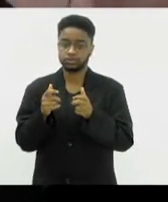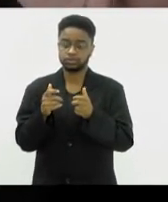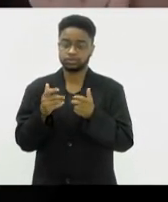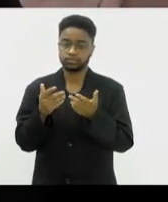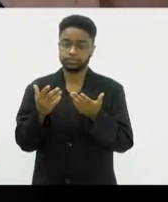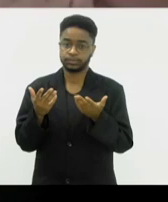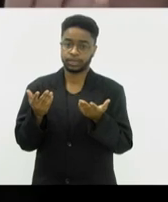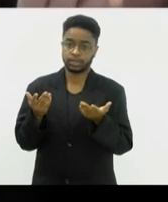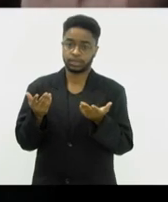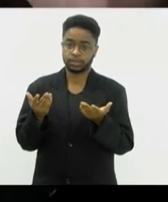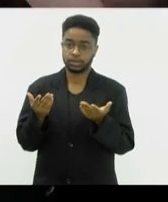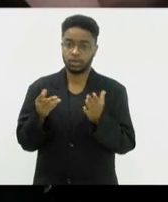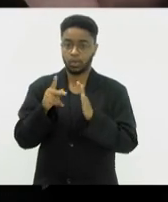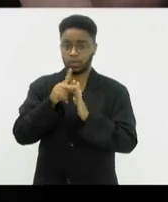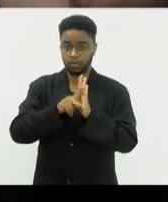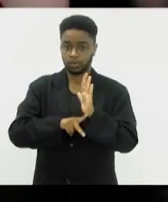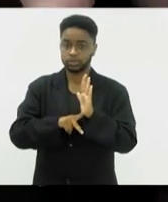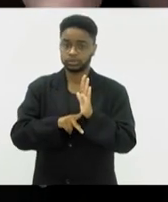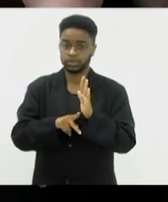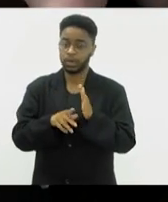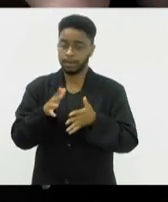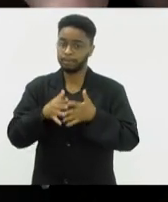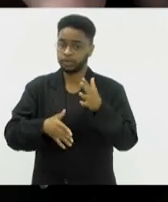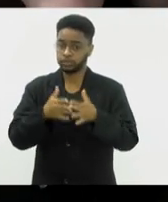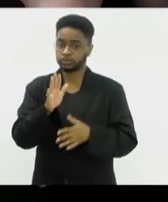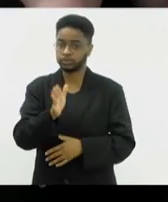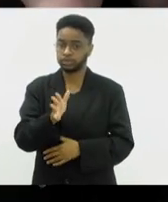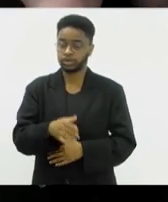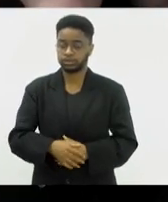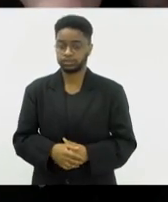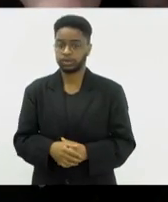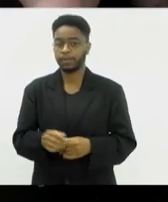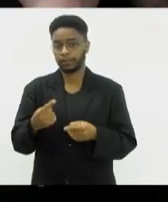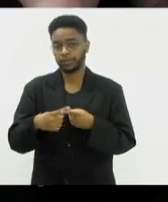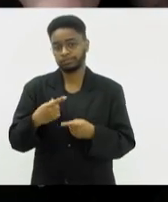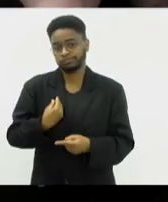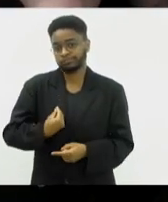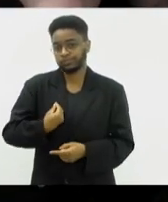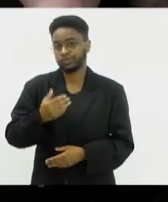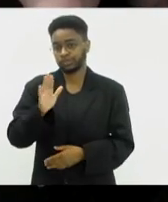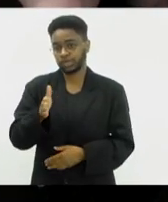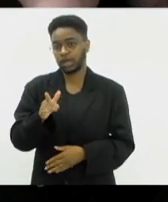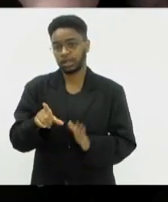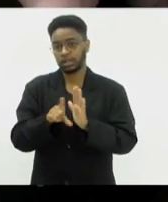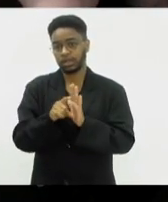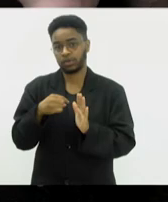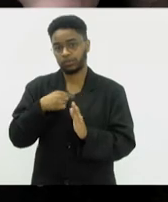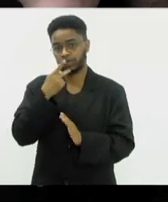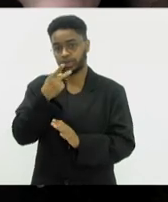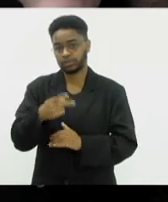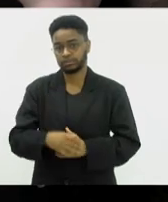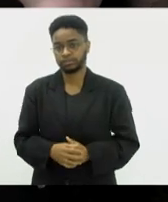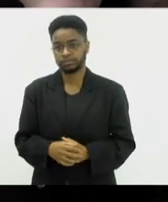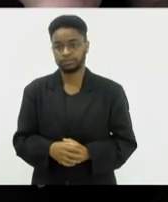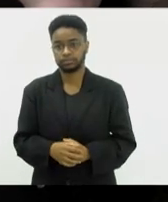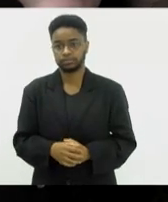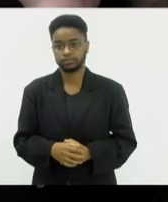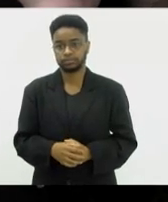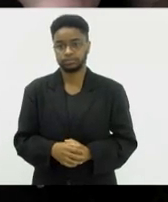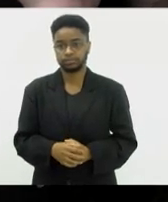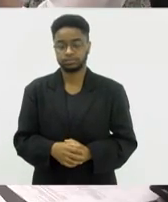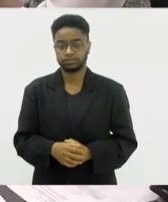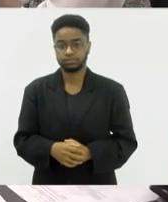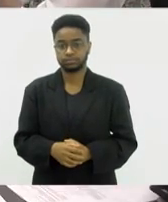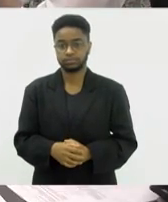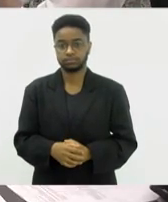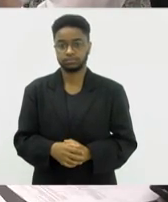que o projeto fica prejudicado com essa lei citado. Deputada, eu vou fazer a